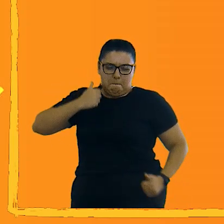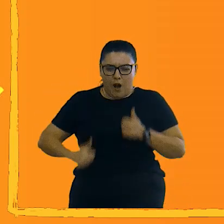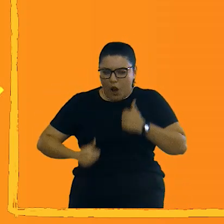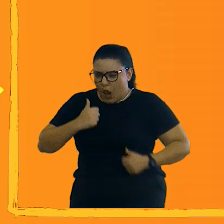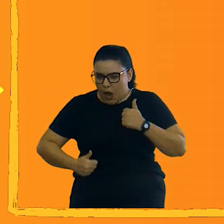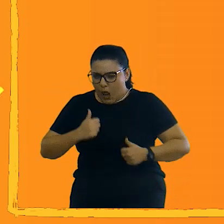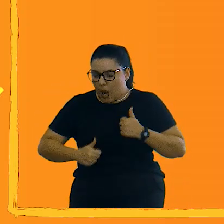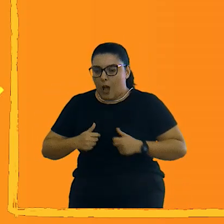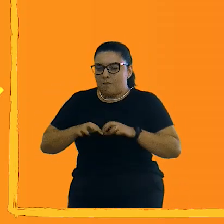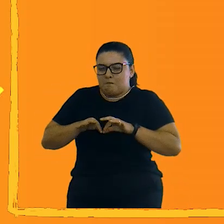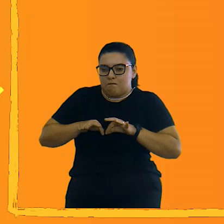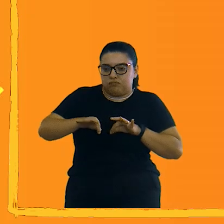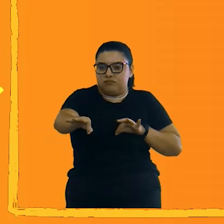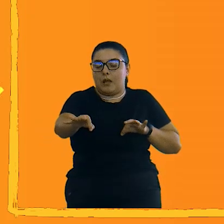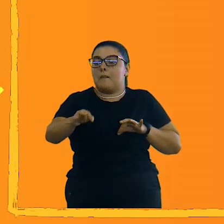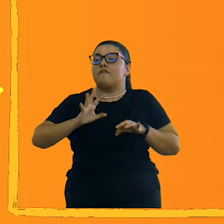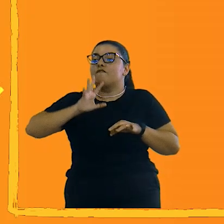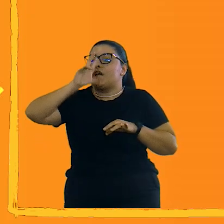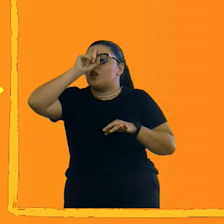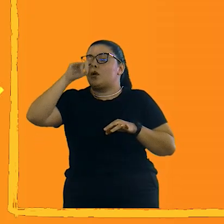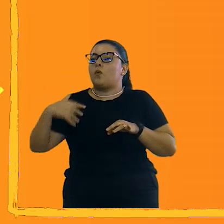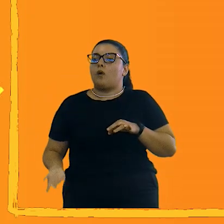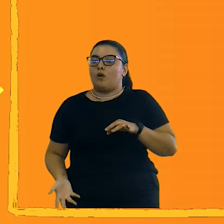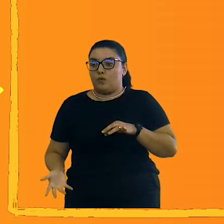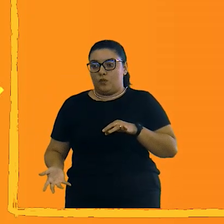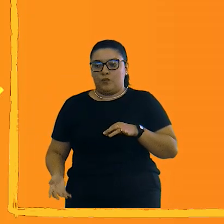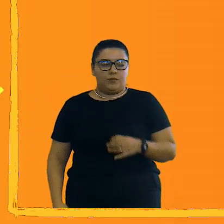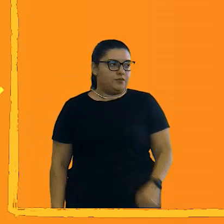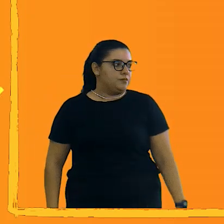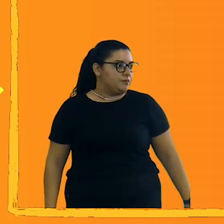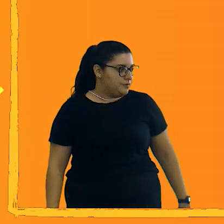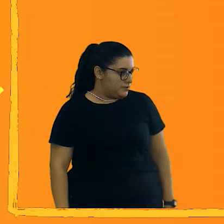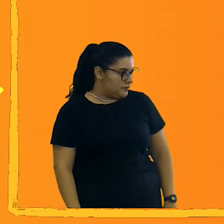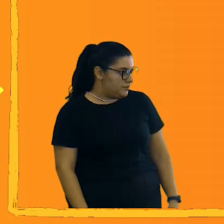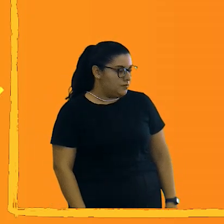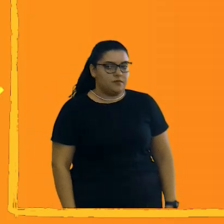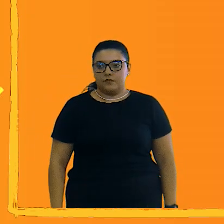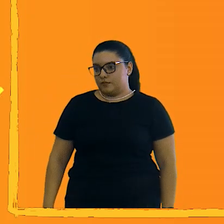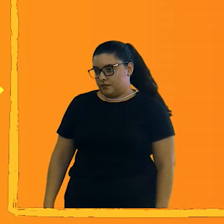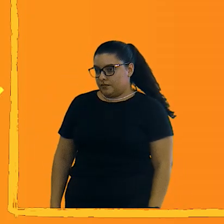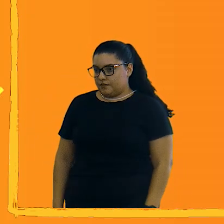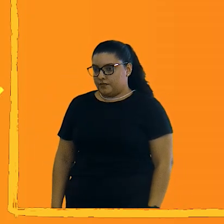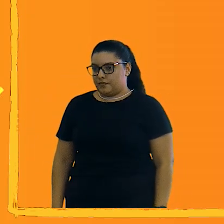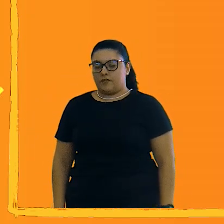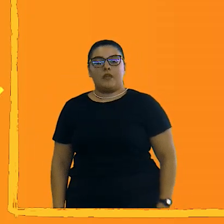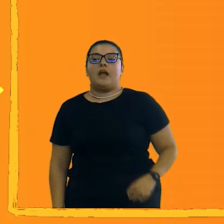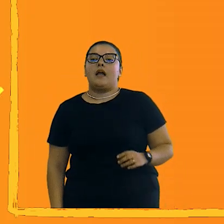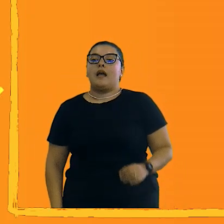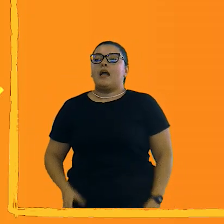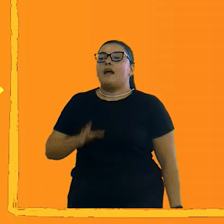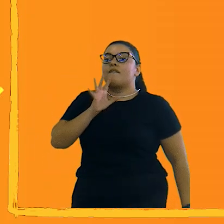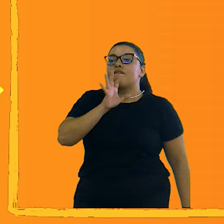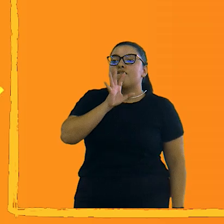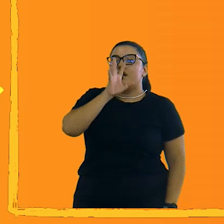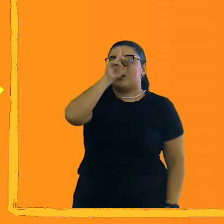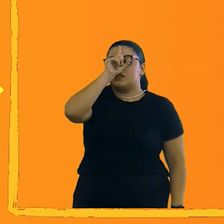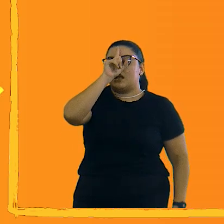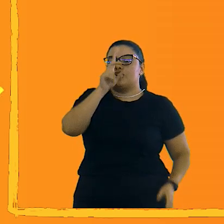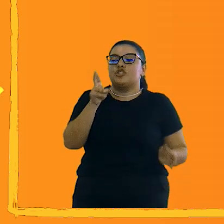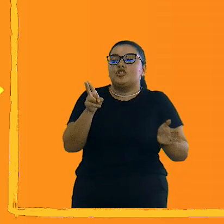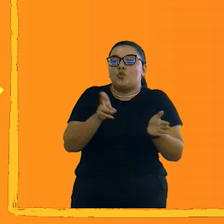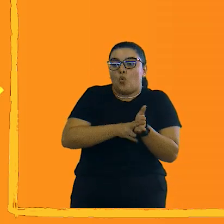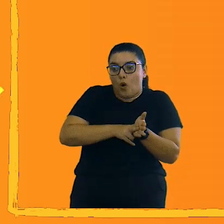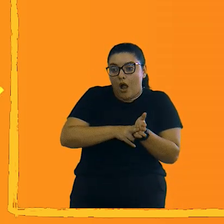segundo pessoal como é que eu faço velocidade vai ser igual